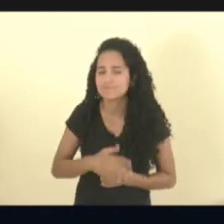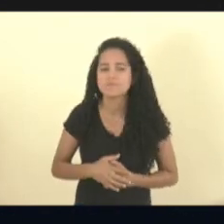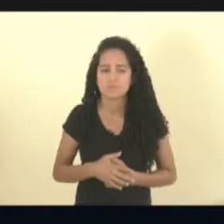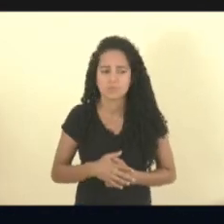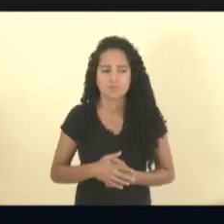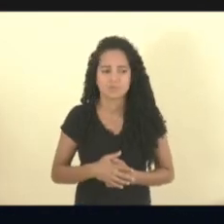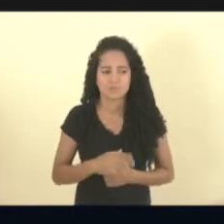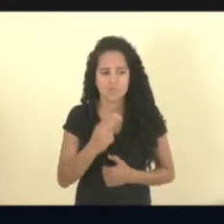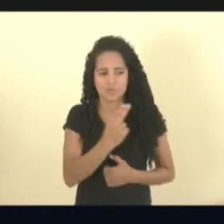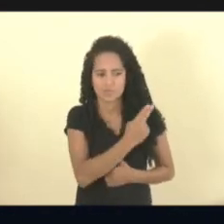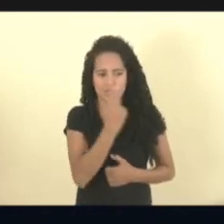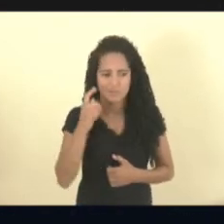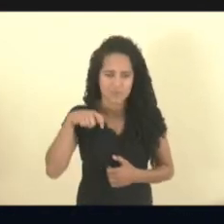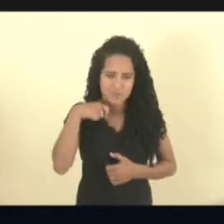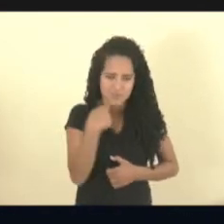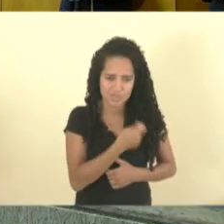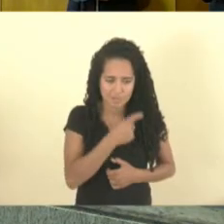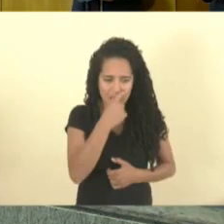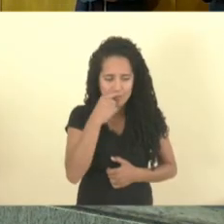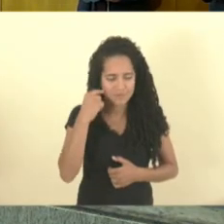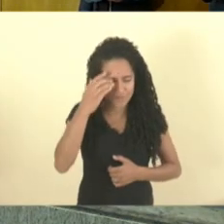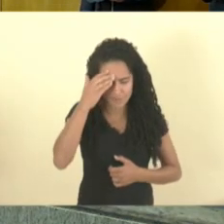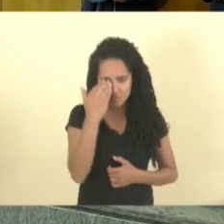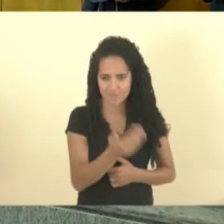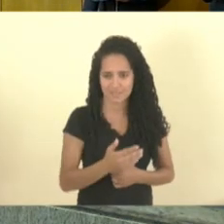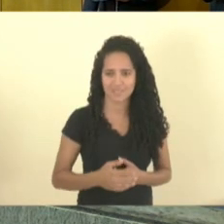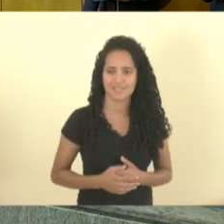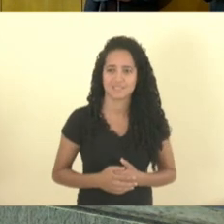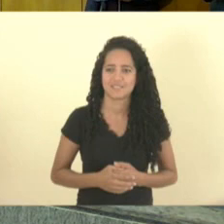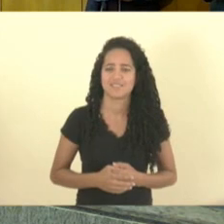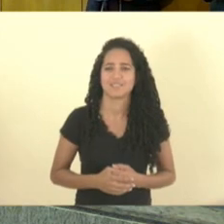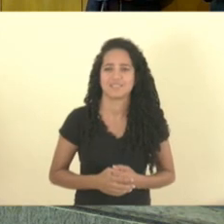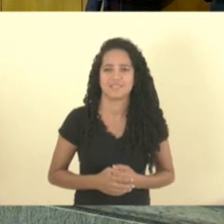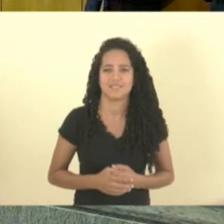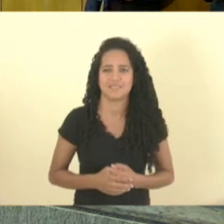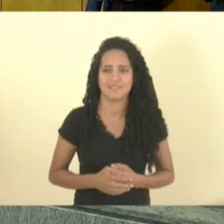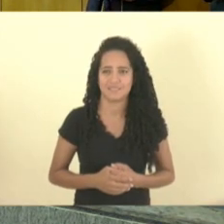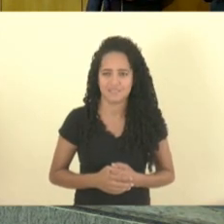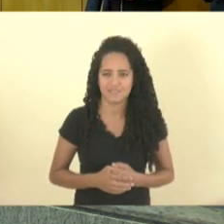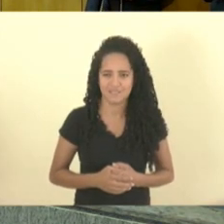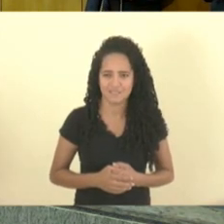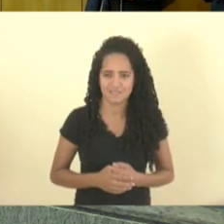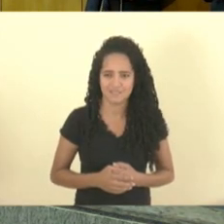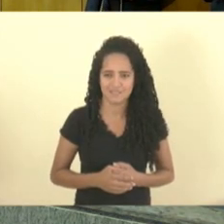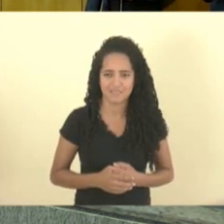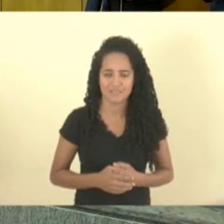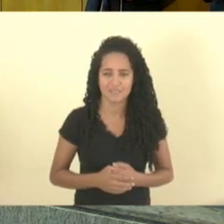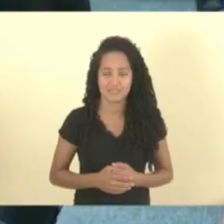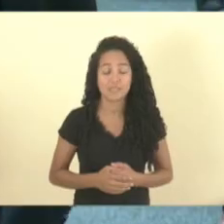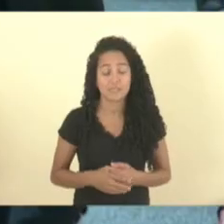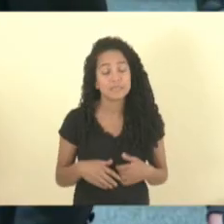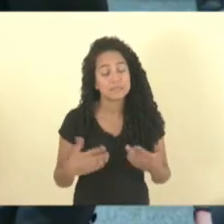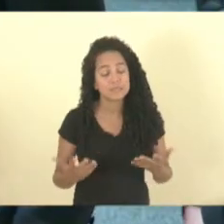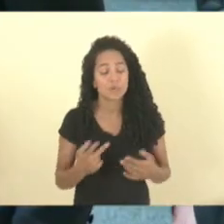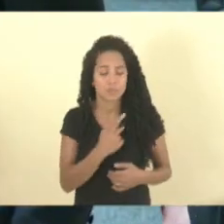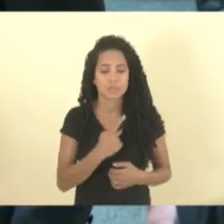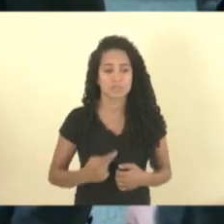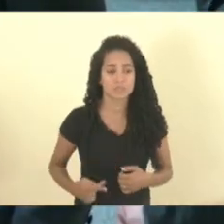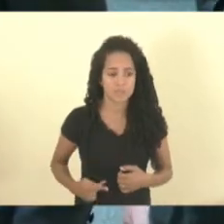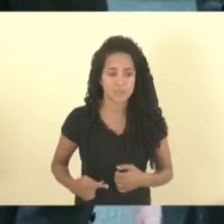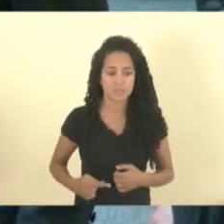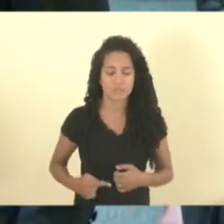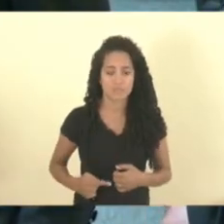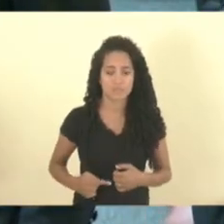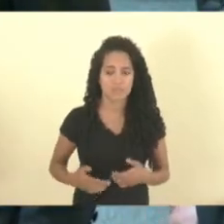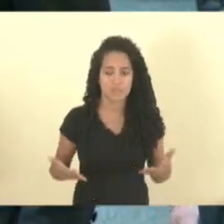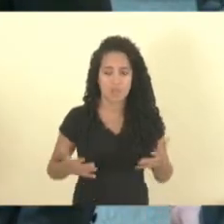senhor me chamar de deputado Capitão Assunção aqui. Muito obrigado. Eu tenho certeza que é honra também do deputado Capitão Assunção. Senhor presidente, apenas aqui